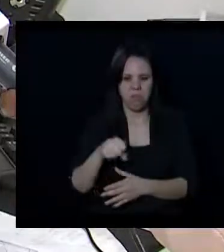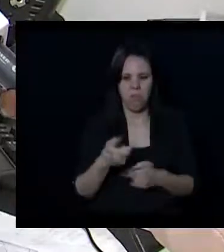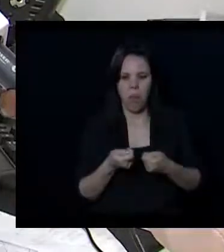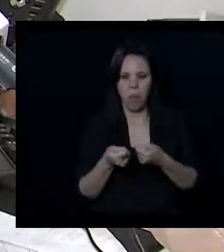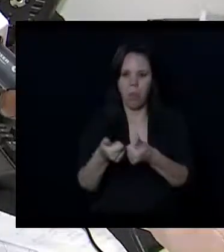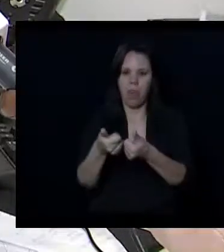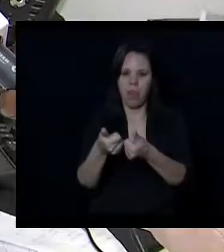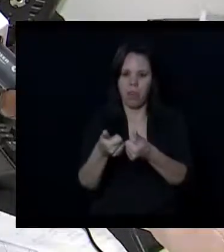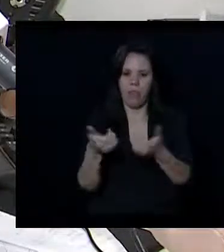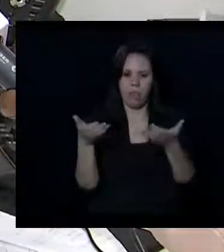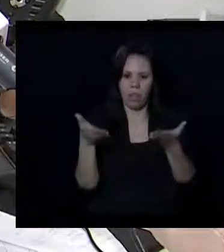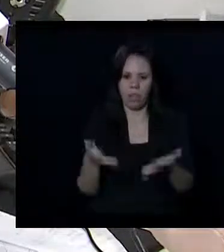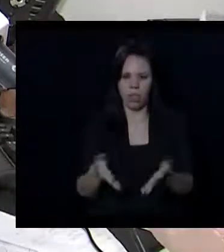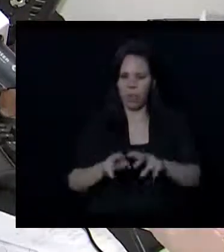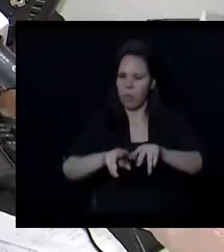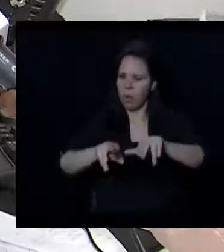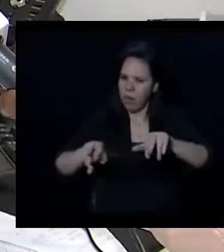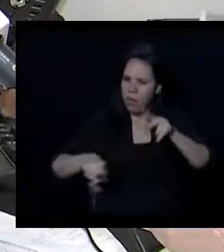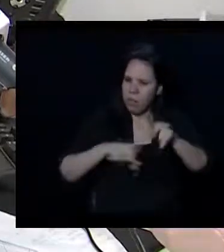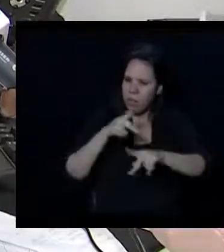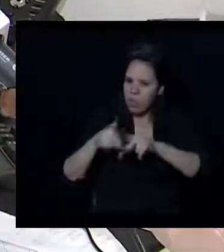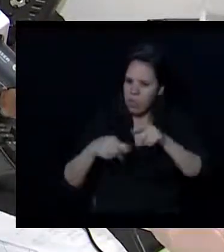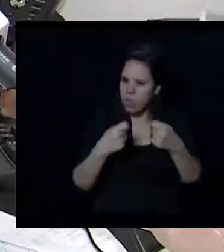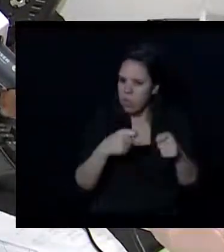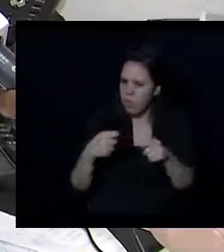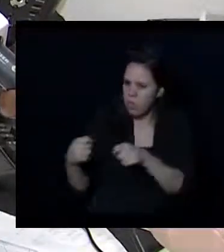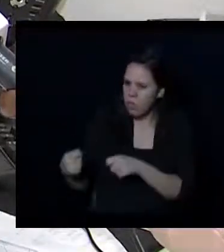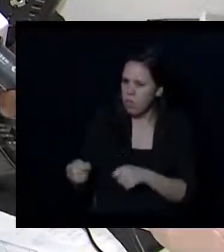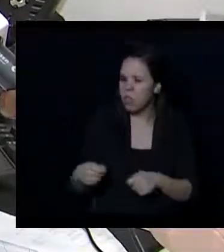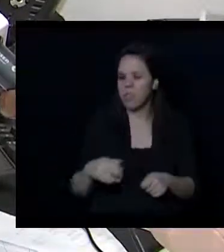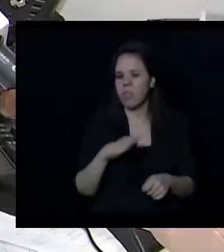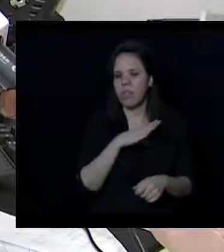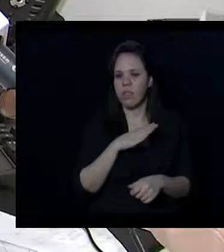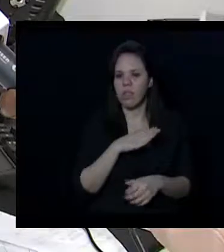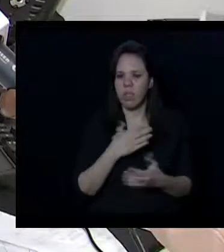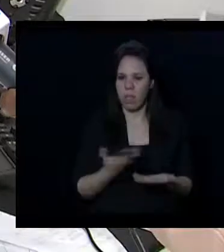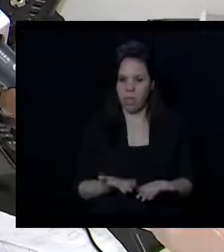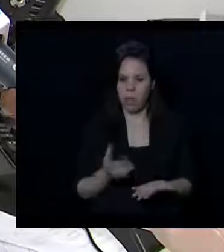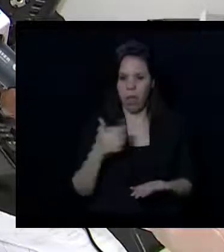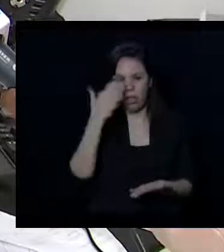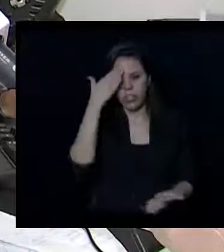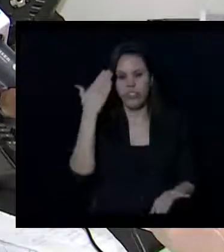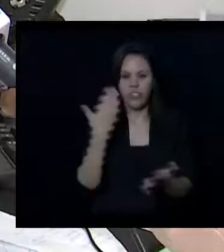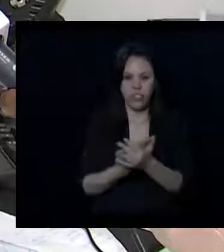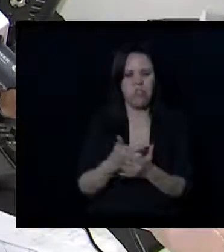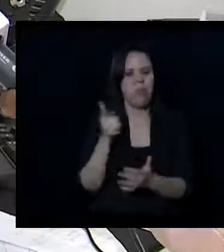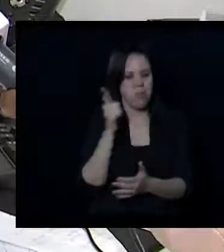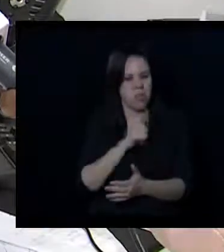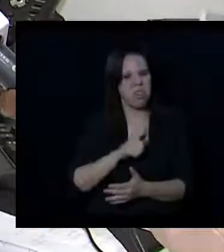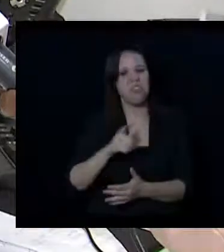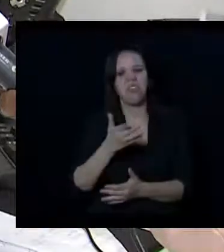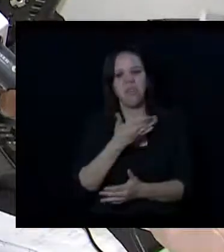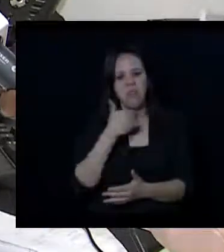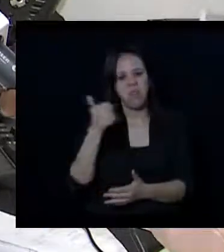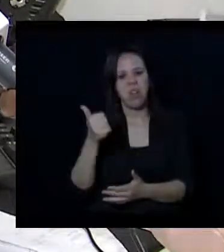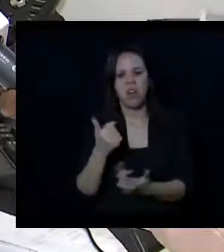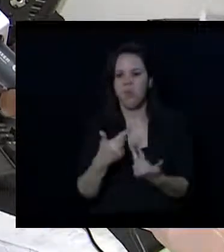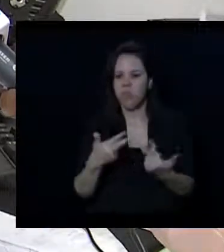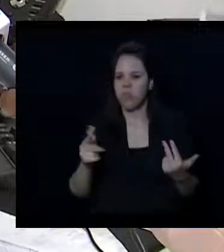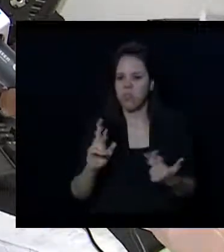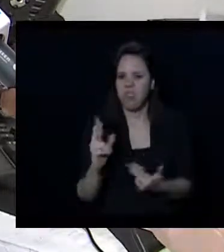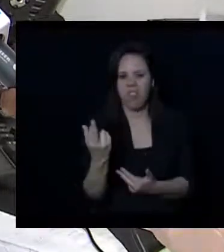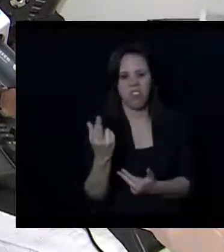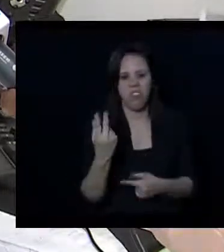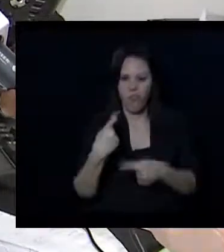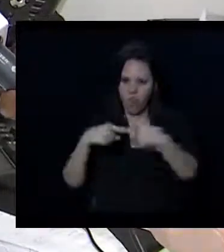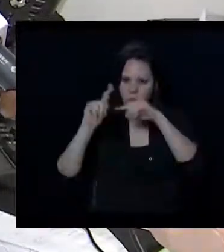já aqui para vários movimentos na cidade. Então, eu acredito que foi um semestre produtivo, né? Eu destacaria